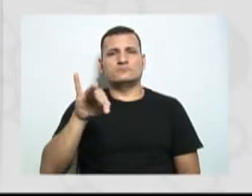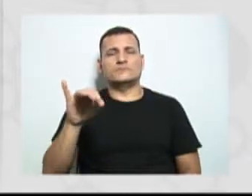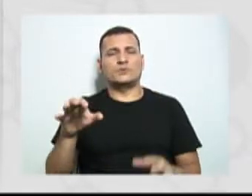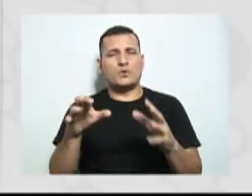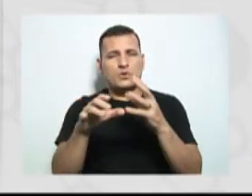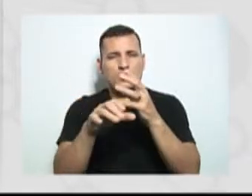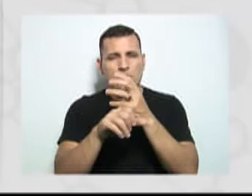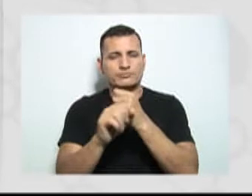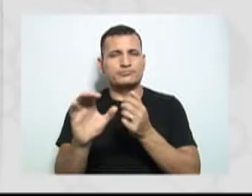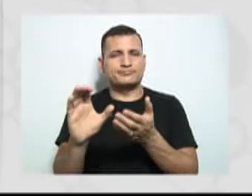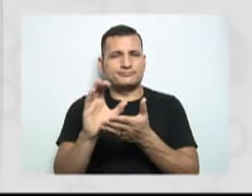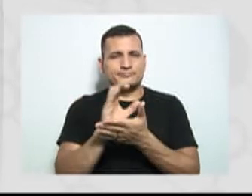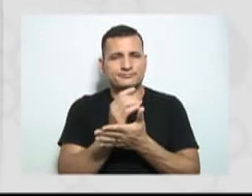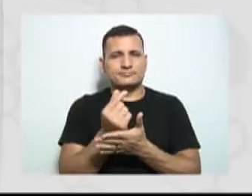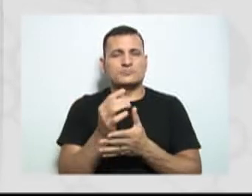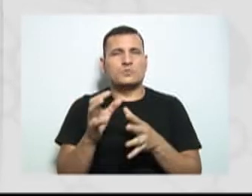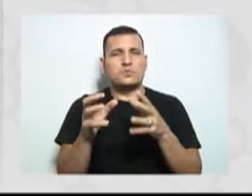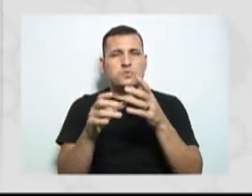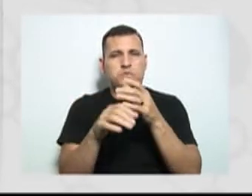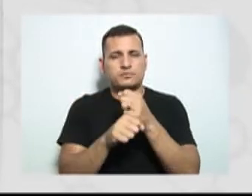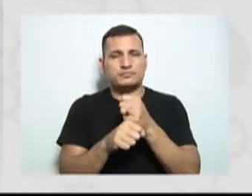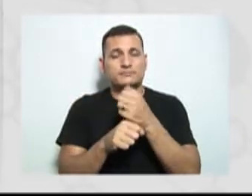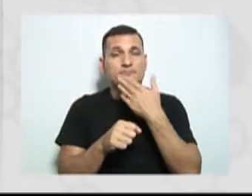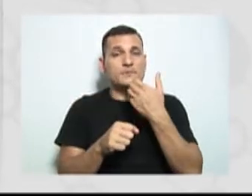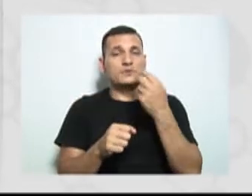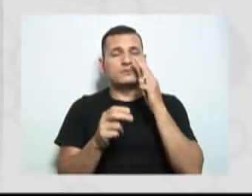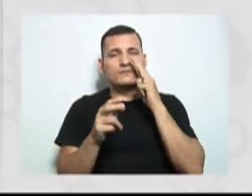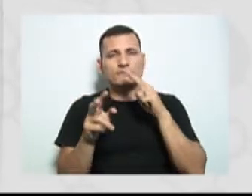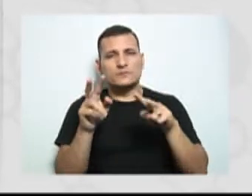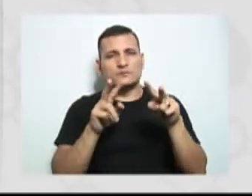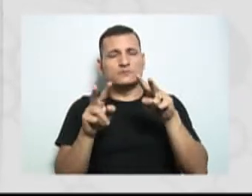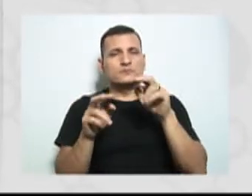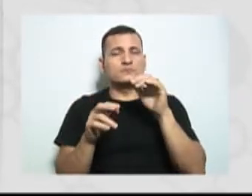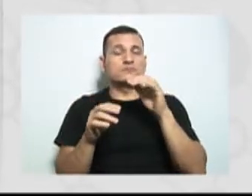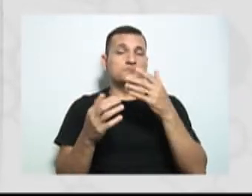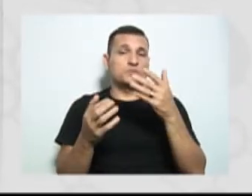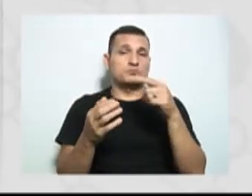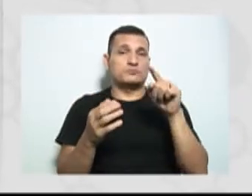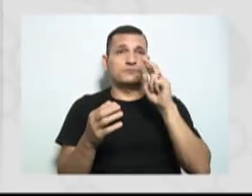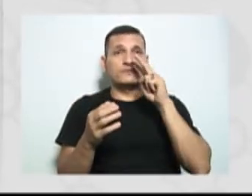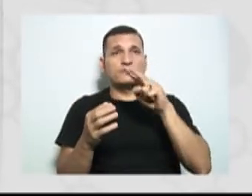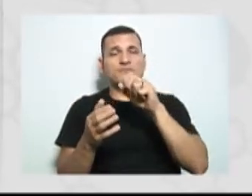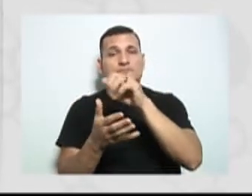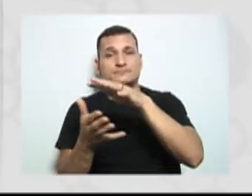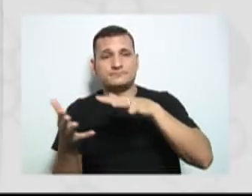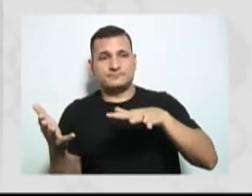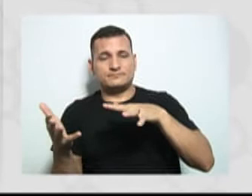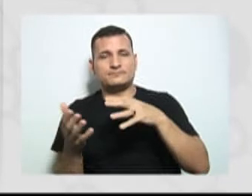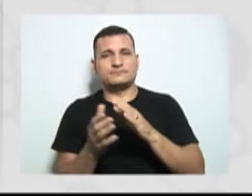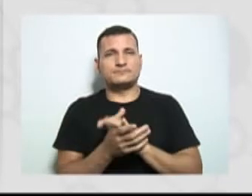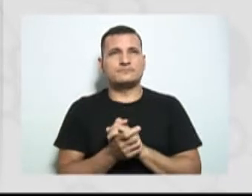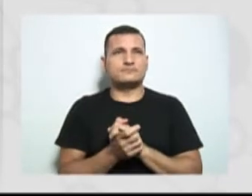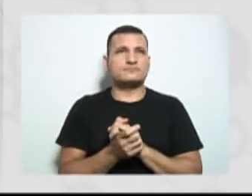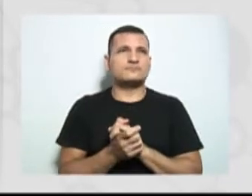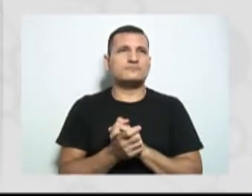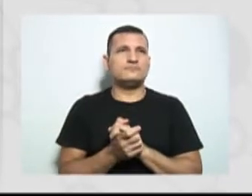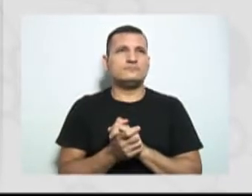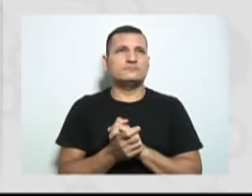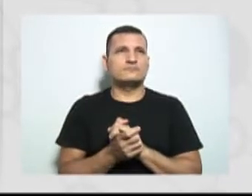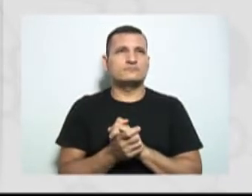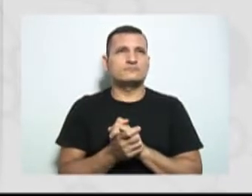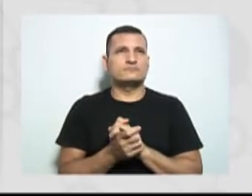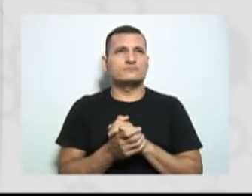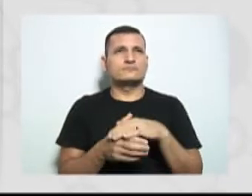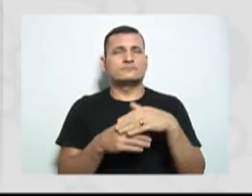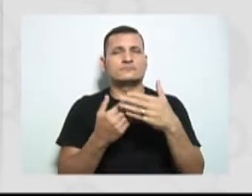ficar bem melhor a visualização com a atividade de sala de vocês. Com relação ao